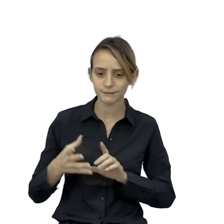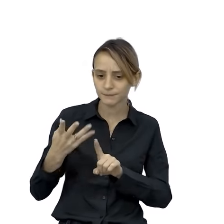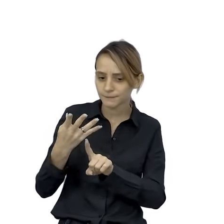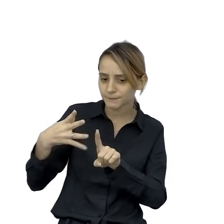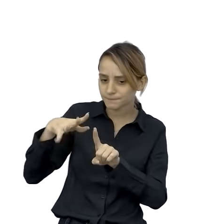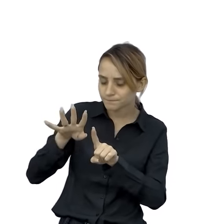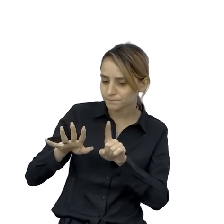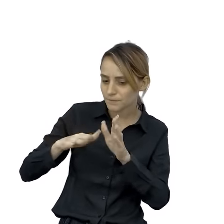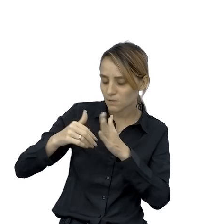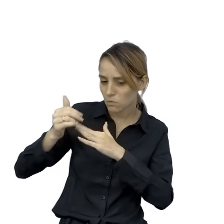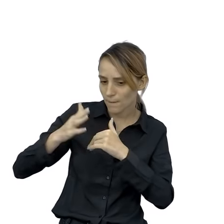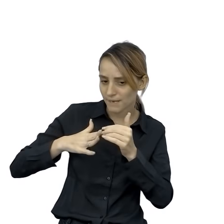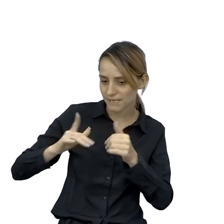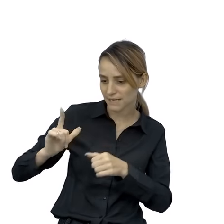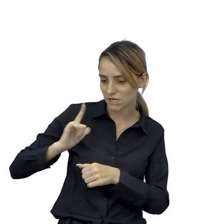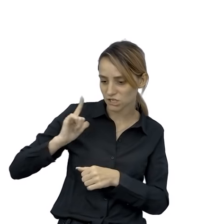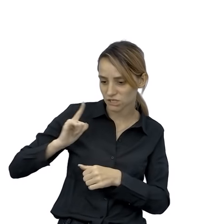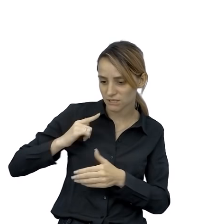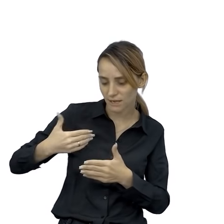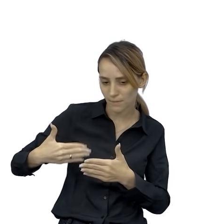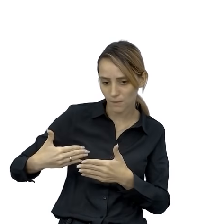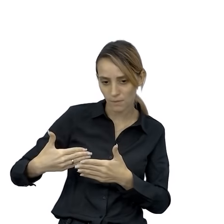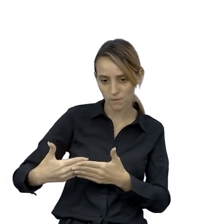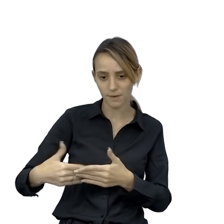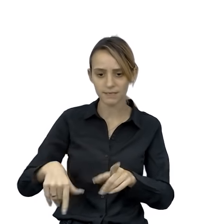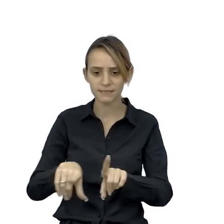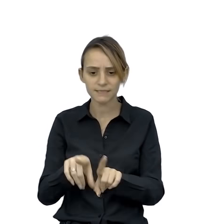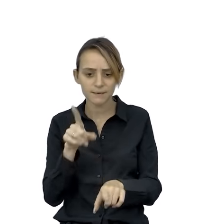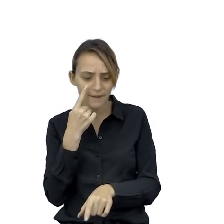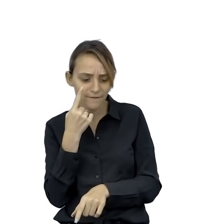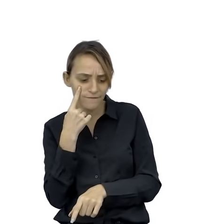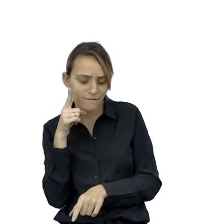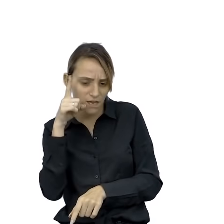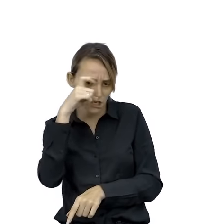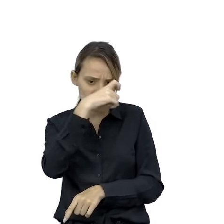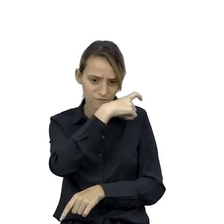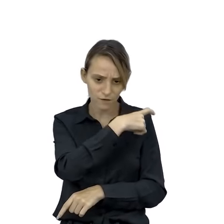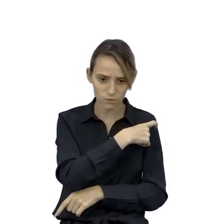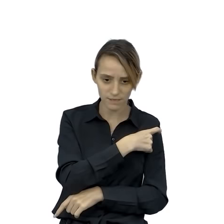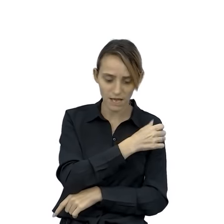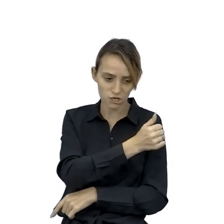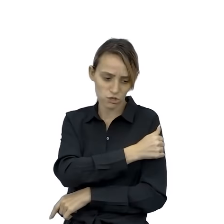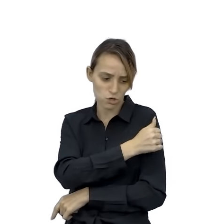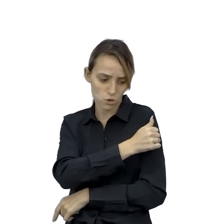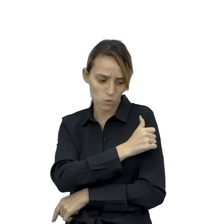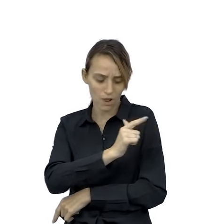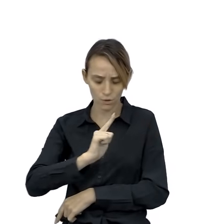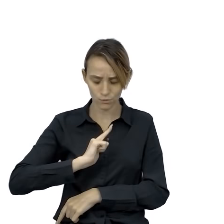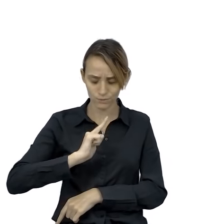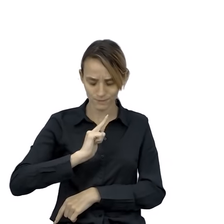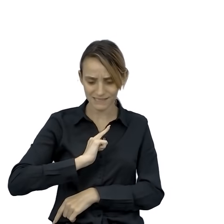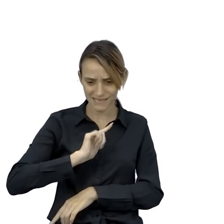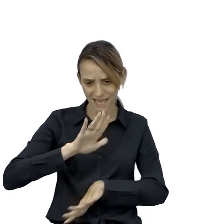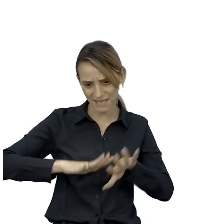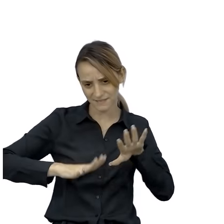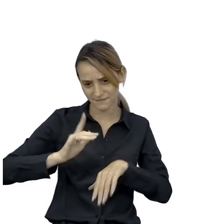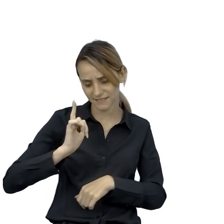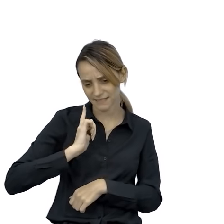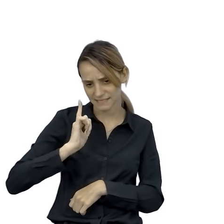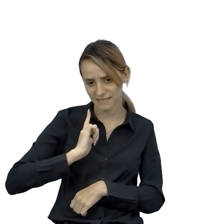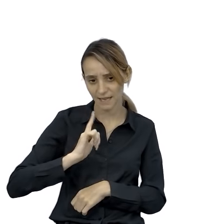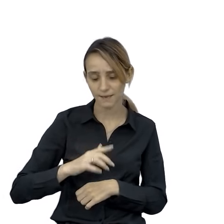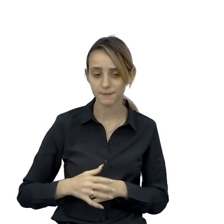estão presentes nessa sequência e olhando também para as dificuldades, né, que os estudantes possam ter em alguma habilidade,